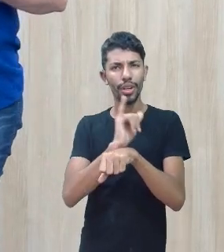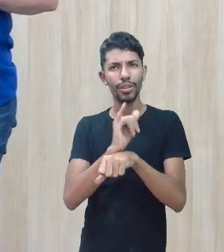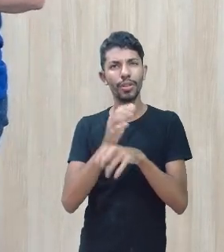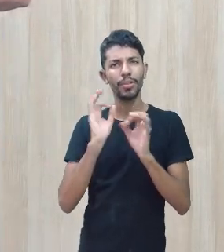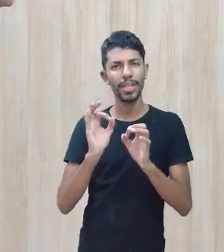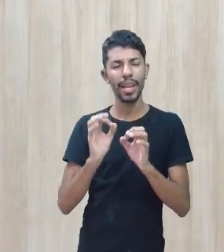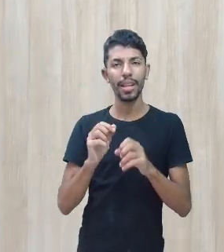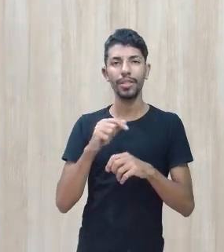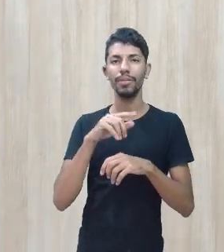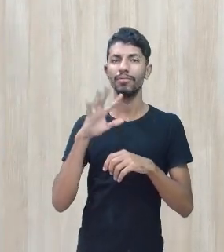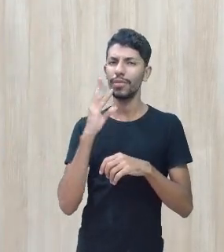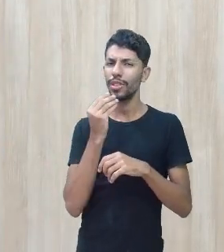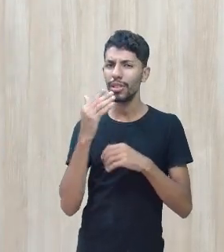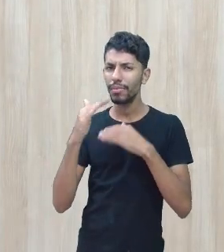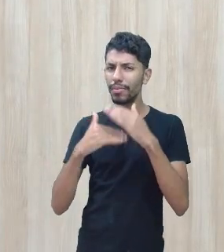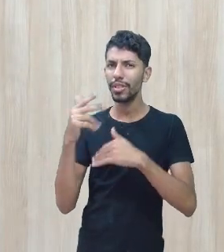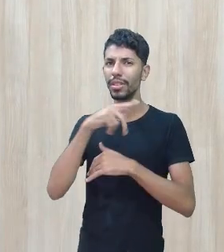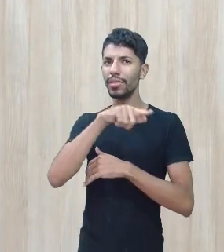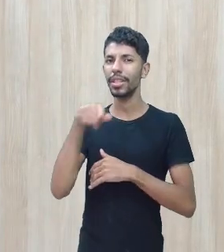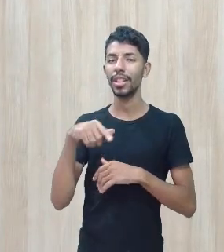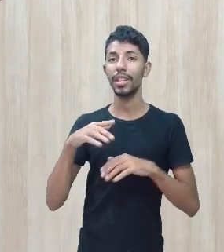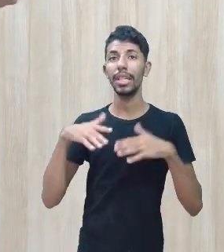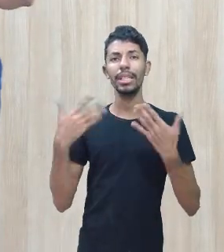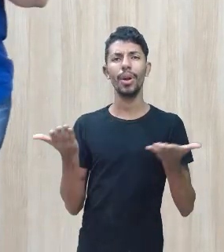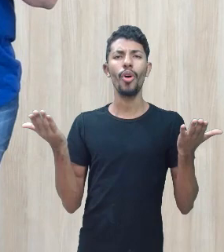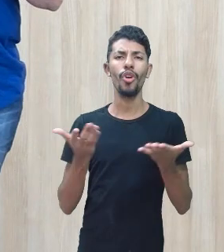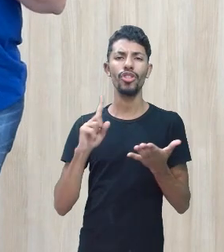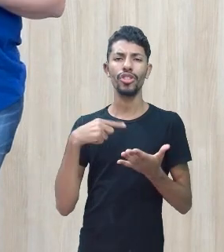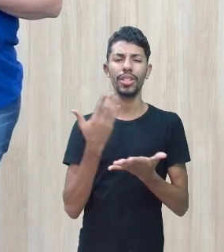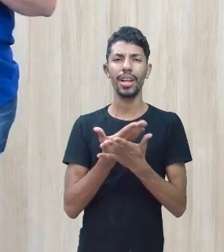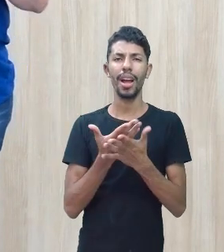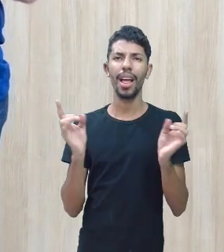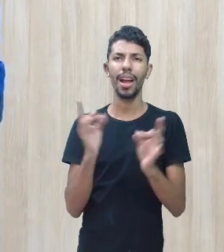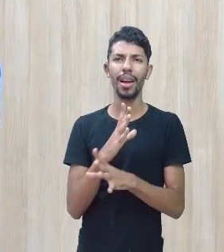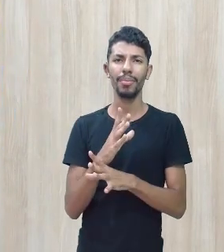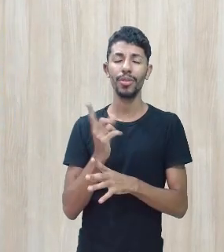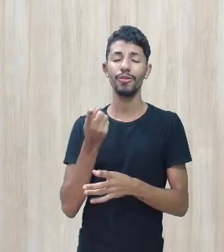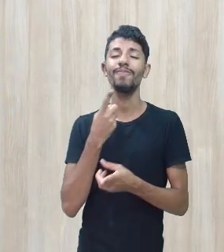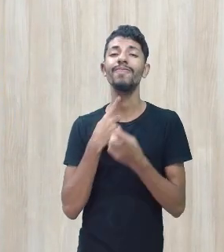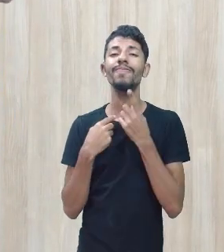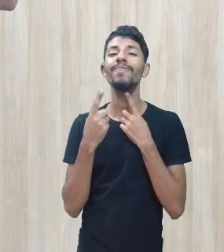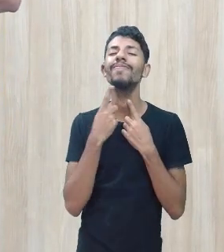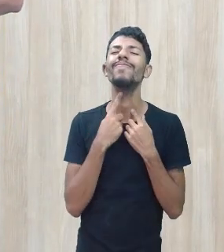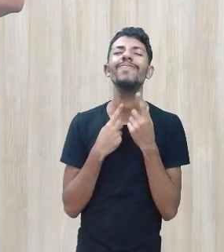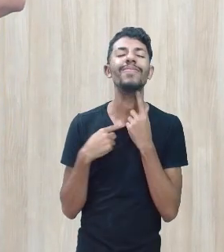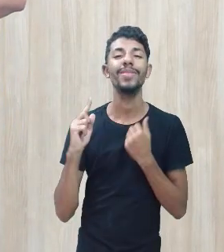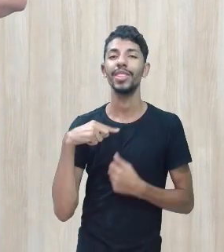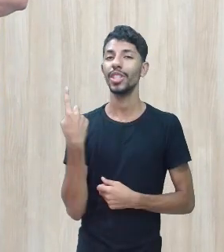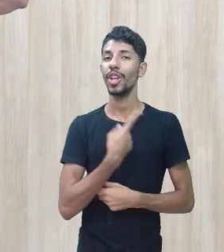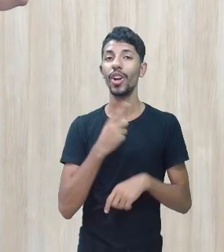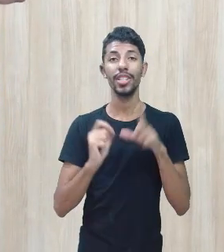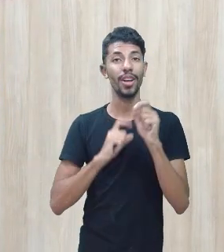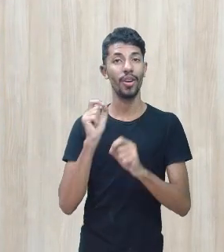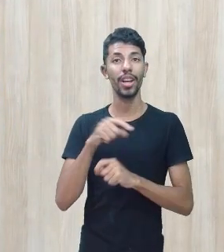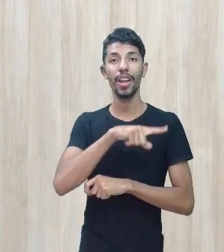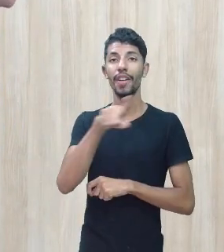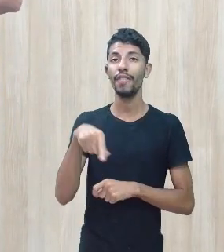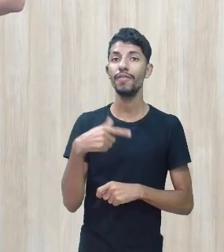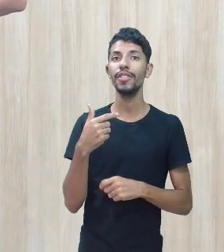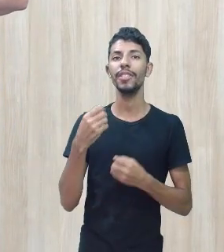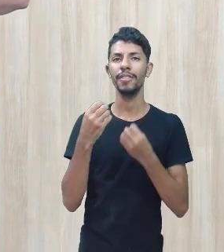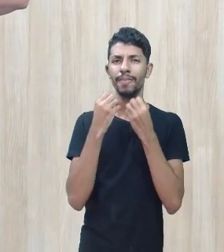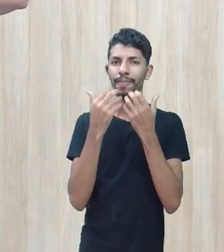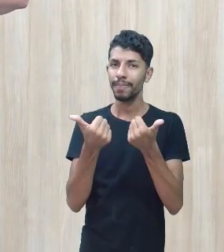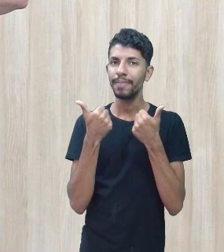por hoje a nossa aula está chegando ao fim. O nosso desejo e a nossa maior vontade é que vocês estejam todos